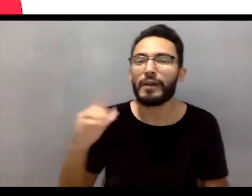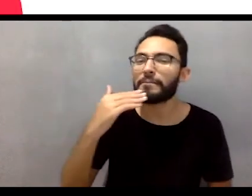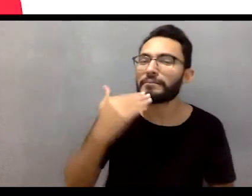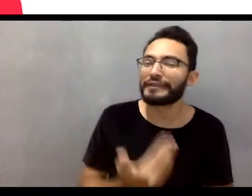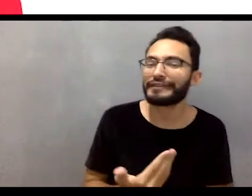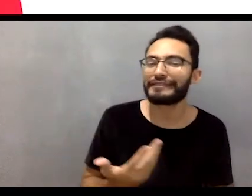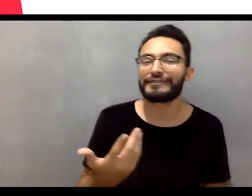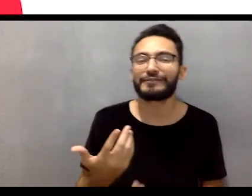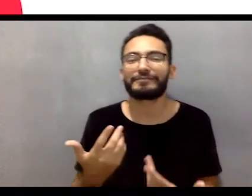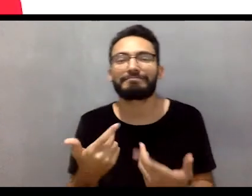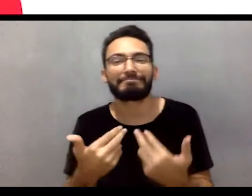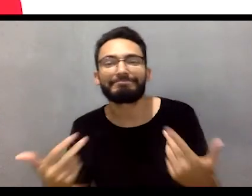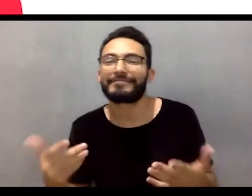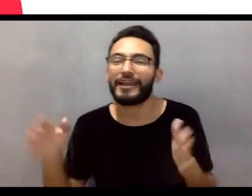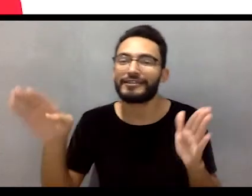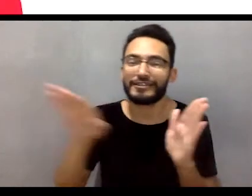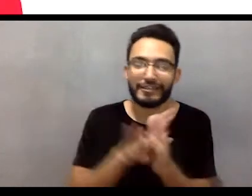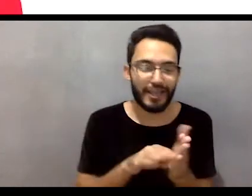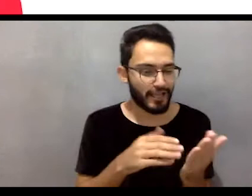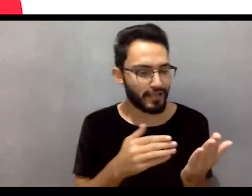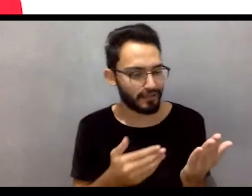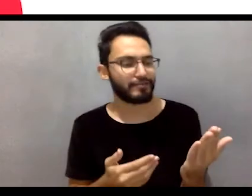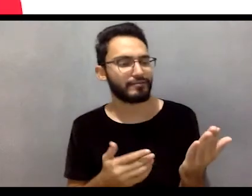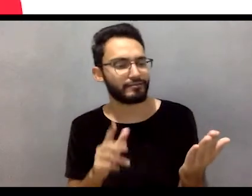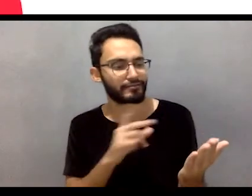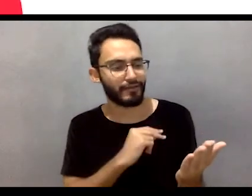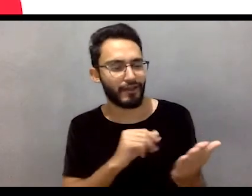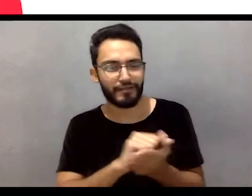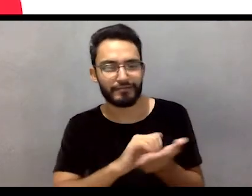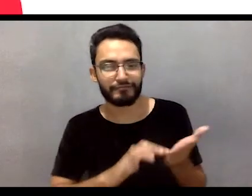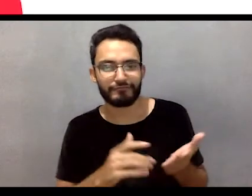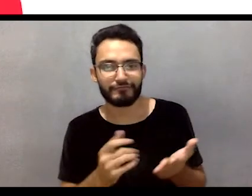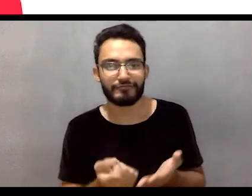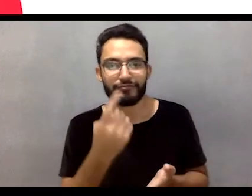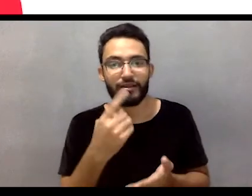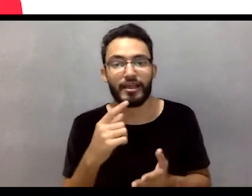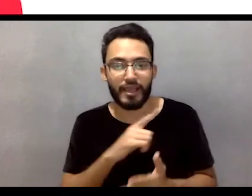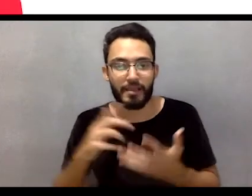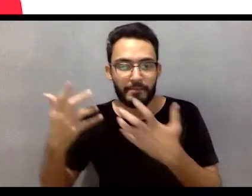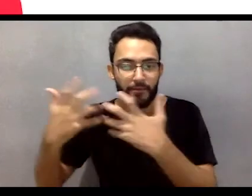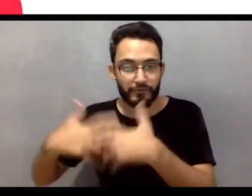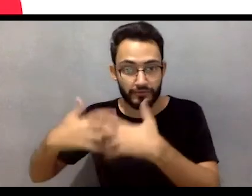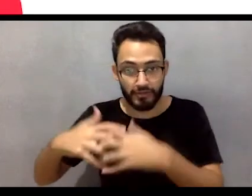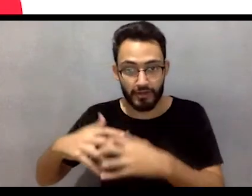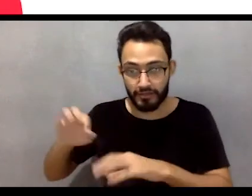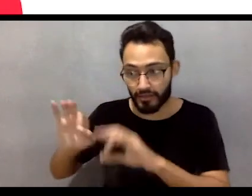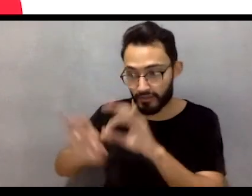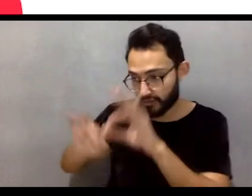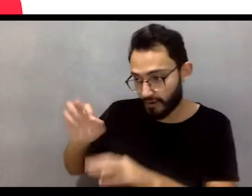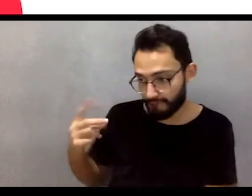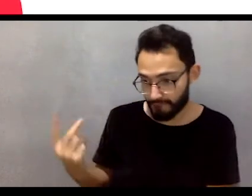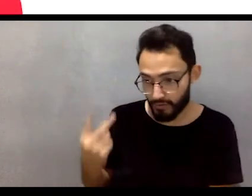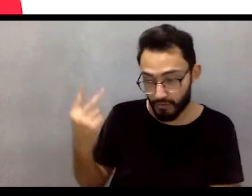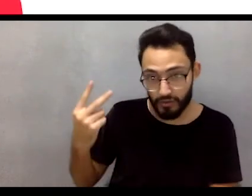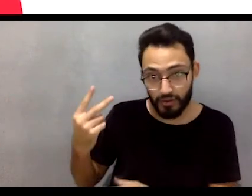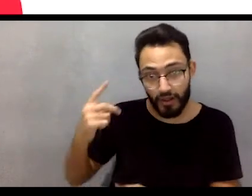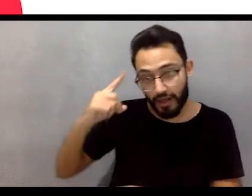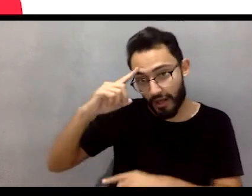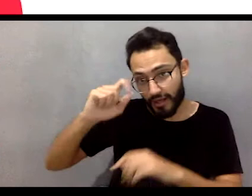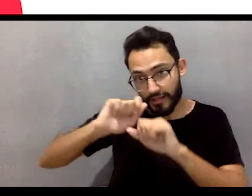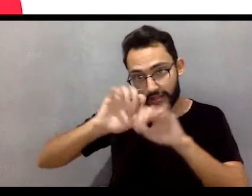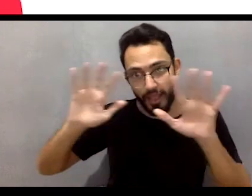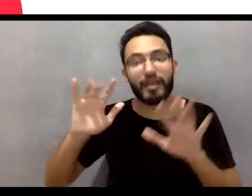pediu aquilo, ele chega no nosso backlog. Se a gente tem um processo de engenharia de valor muito